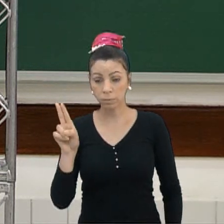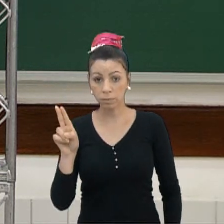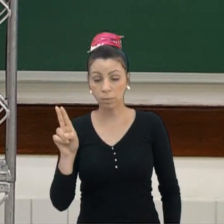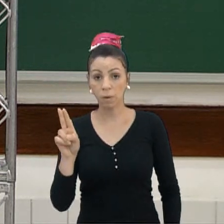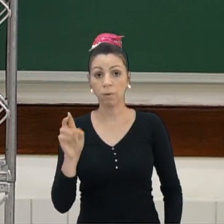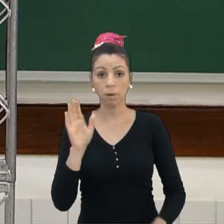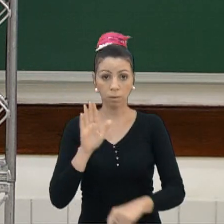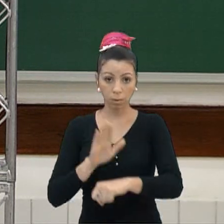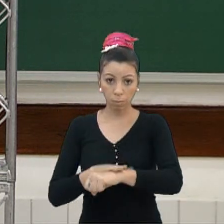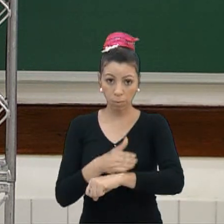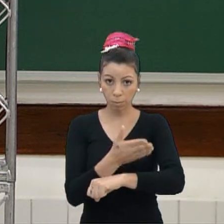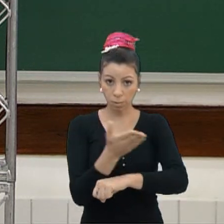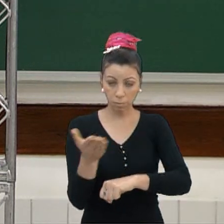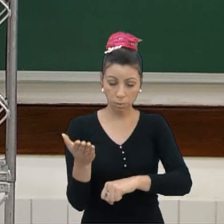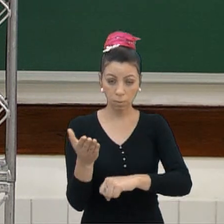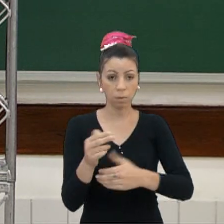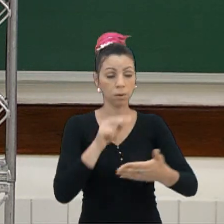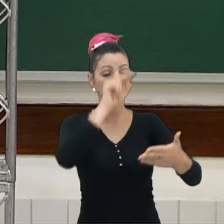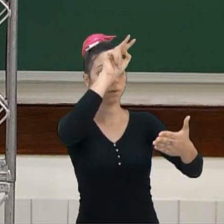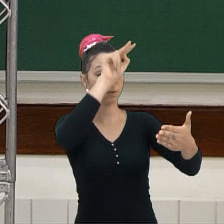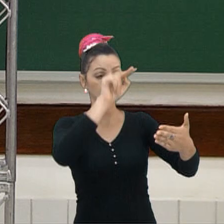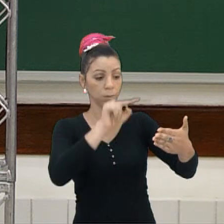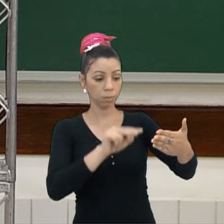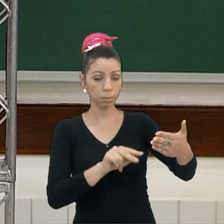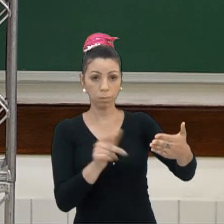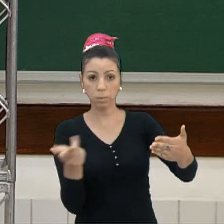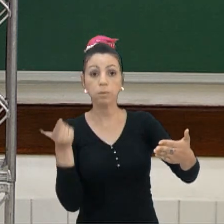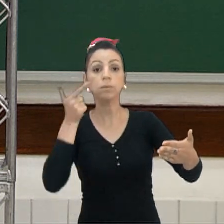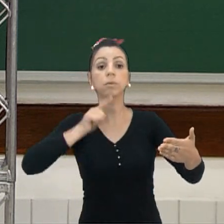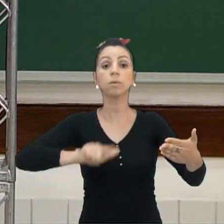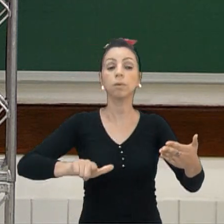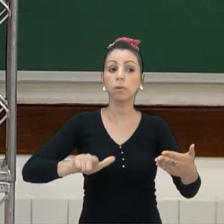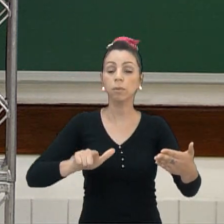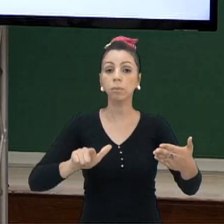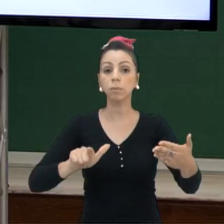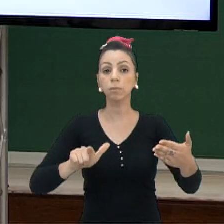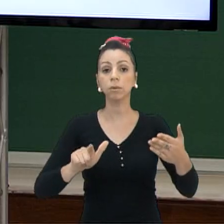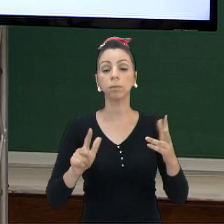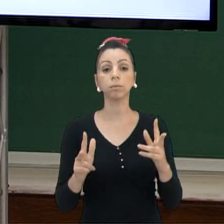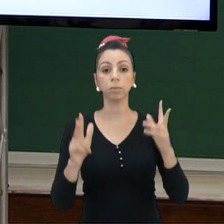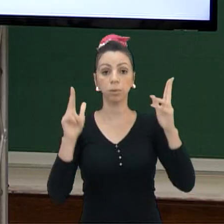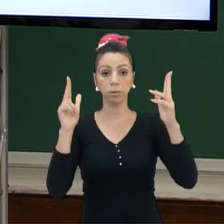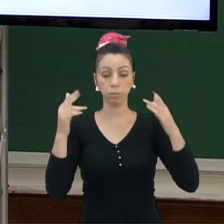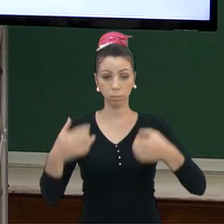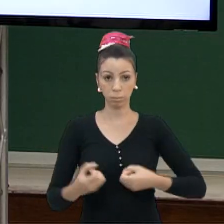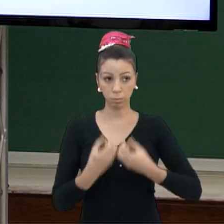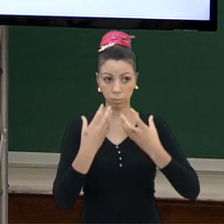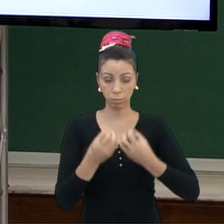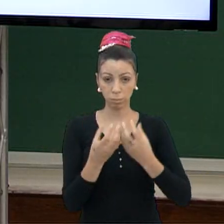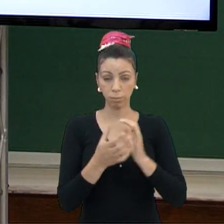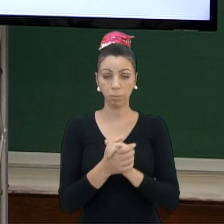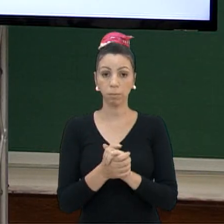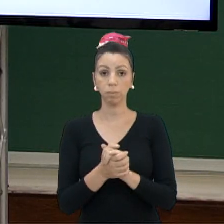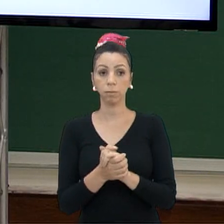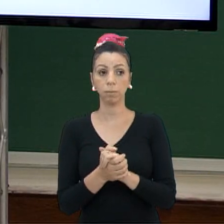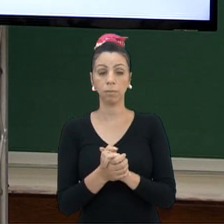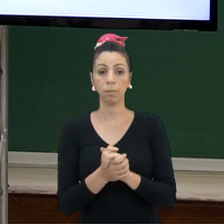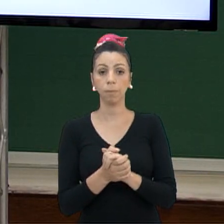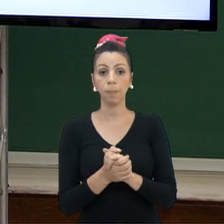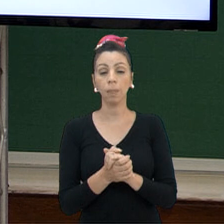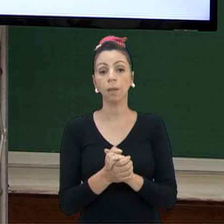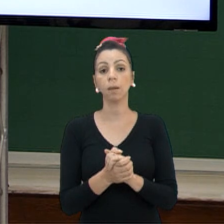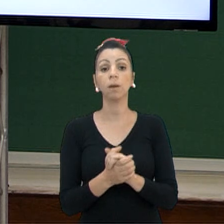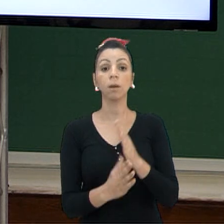tempinho para vocês fazerem a leitura, novamente, dos versos do poema, relembrar onde estão